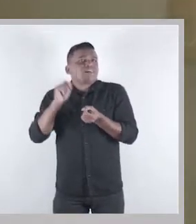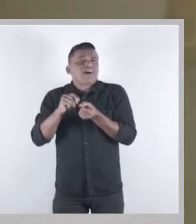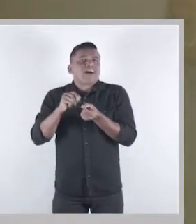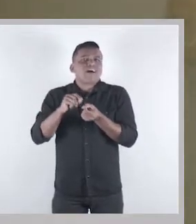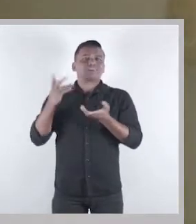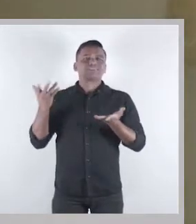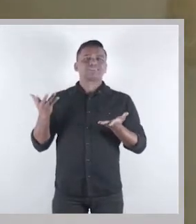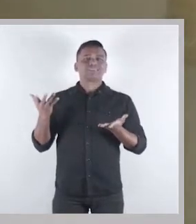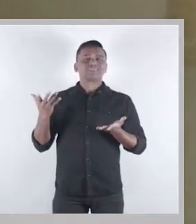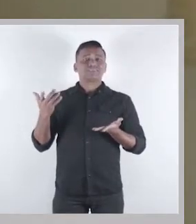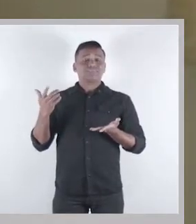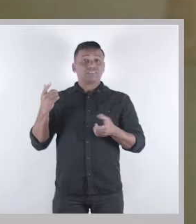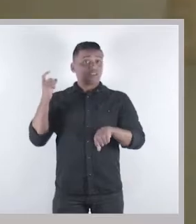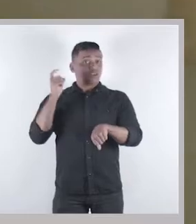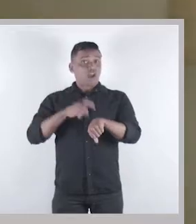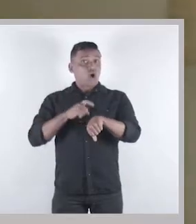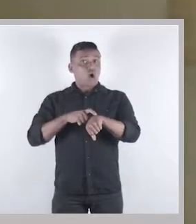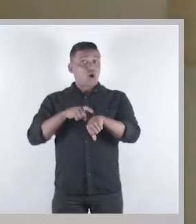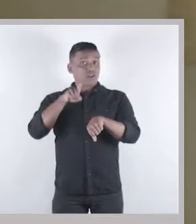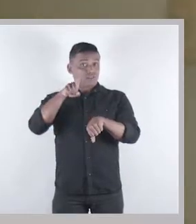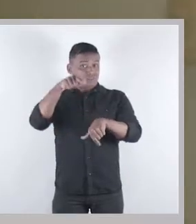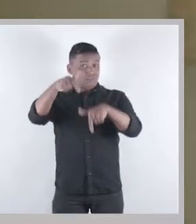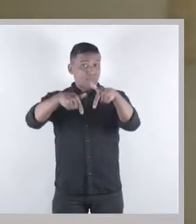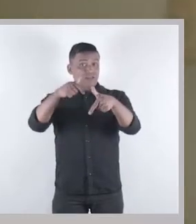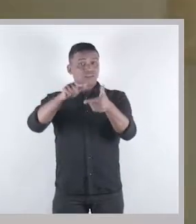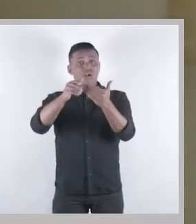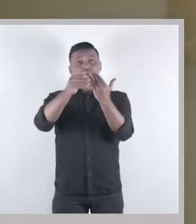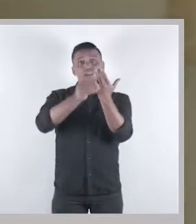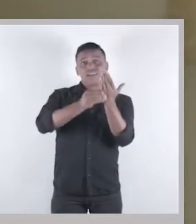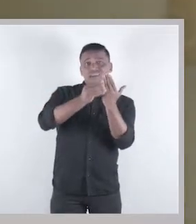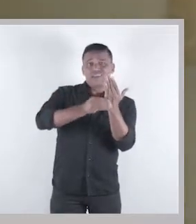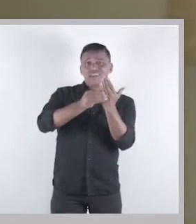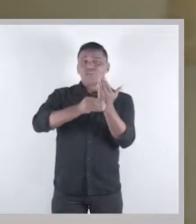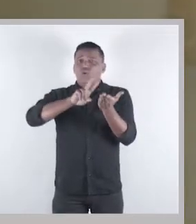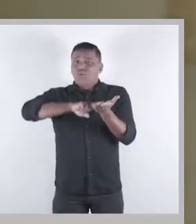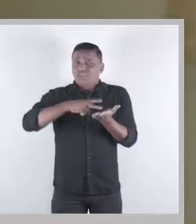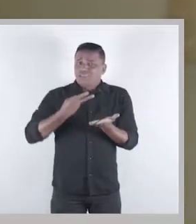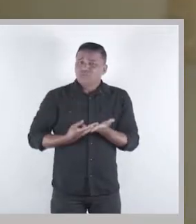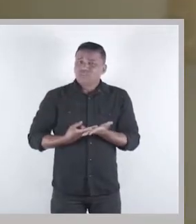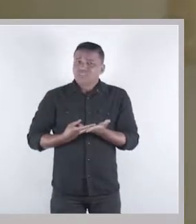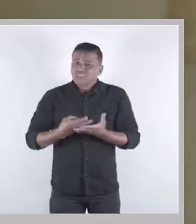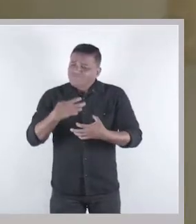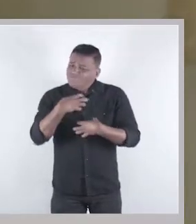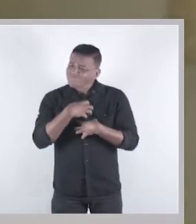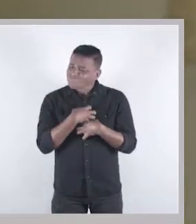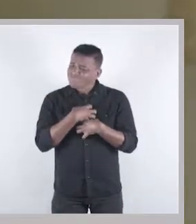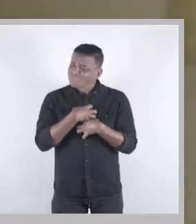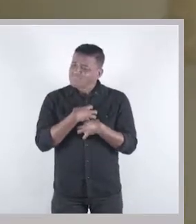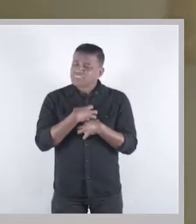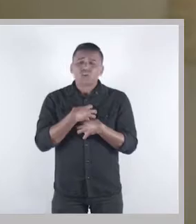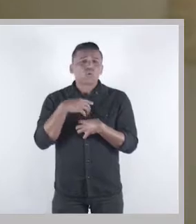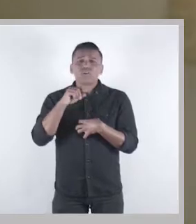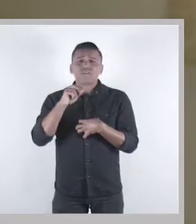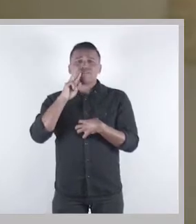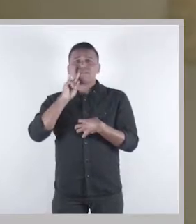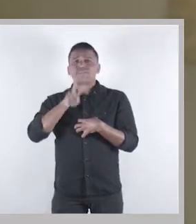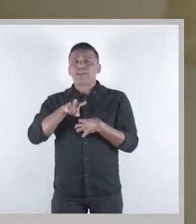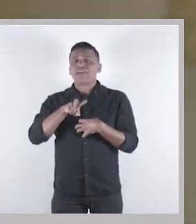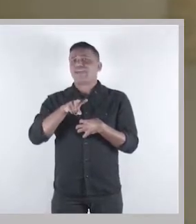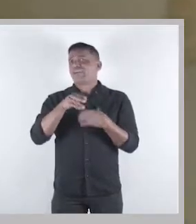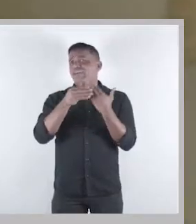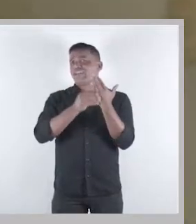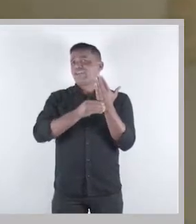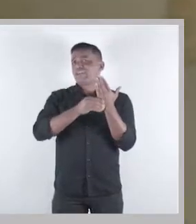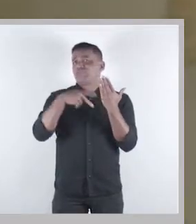Qual o sentimento para quem é o escritor né em ver o resultado da tradução Como foi esse